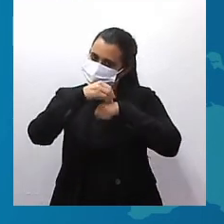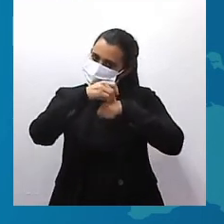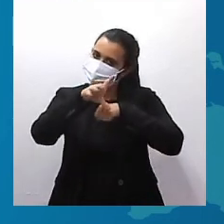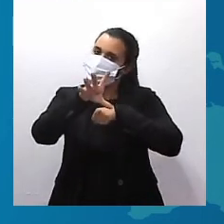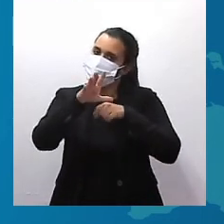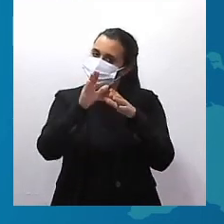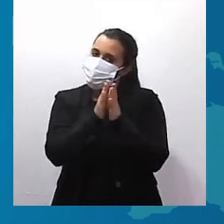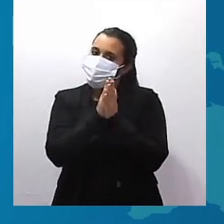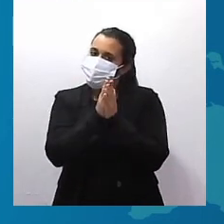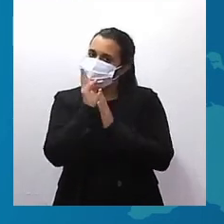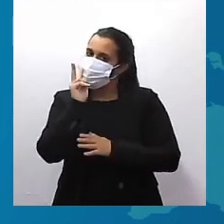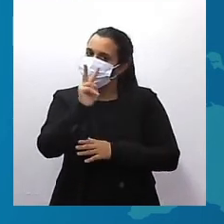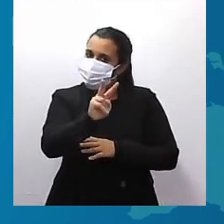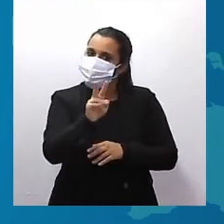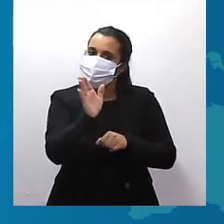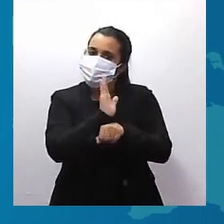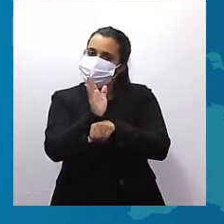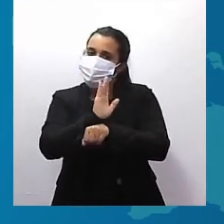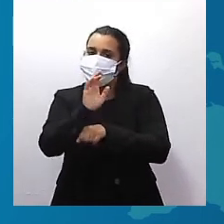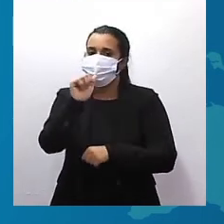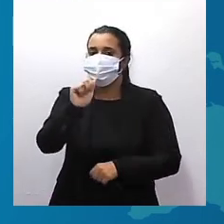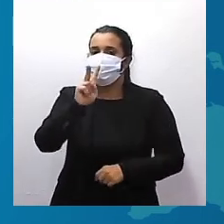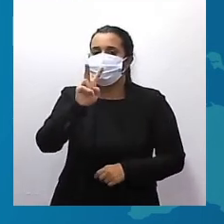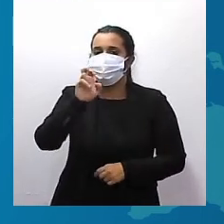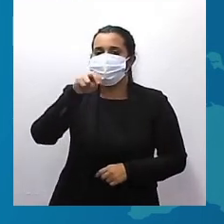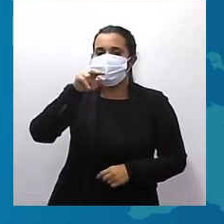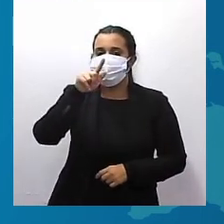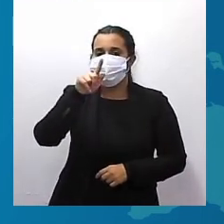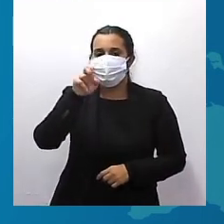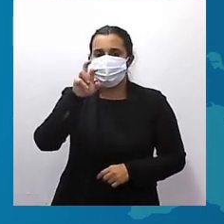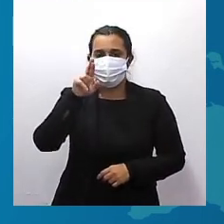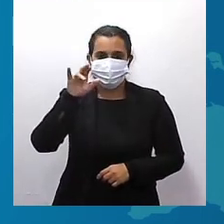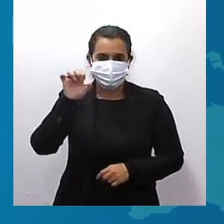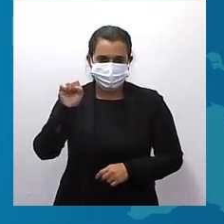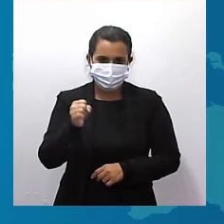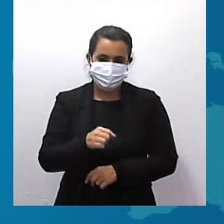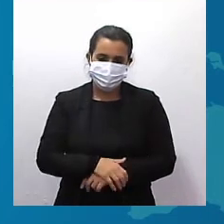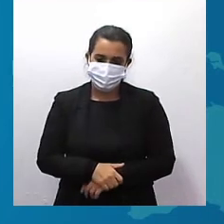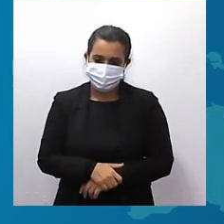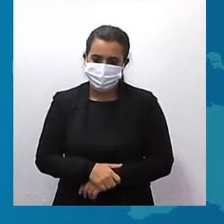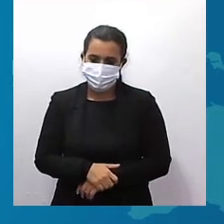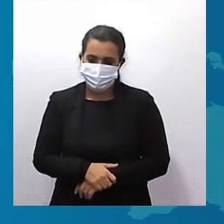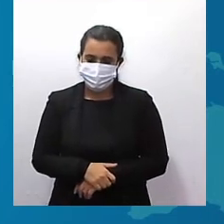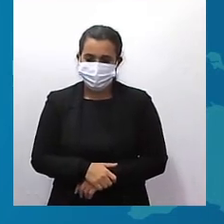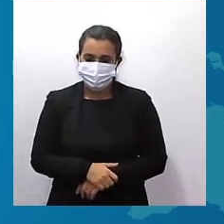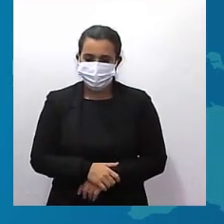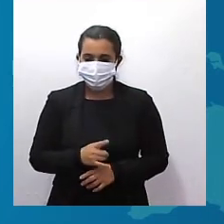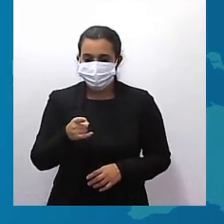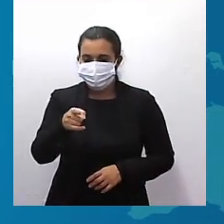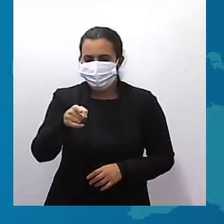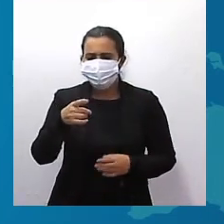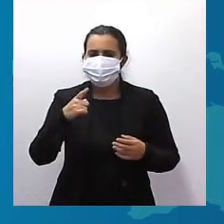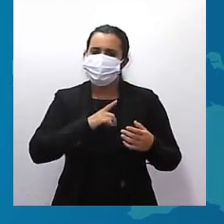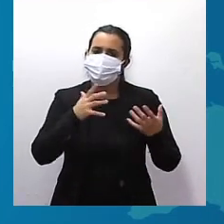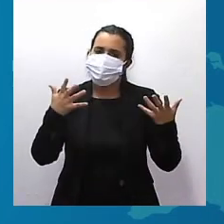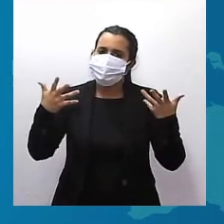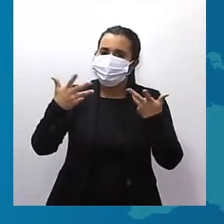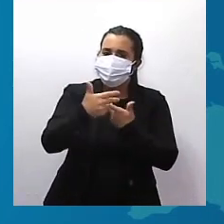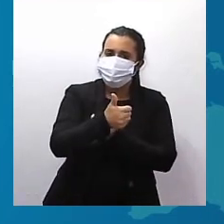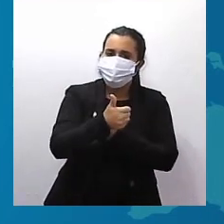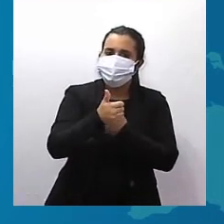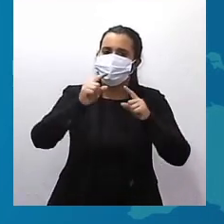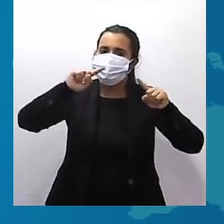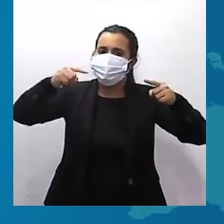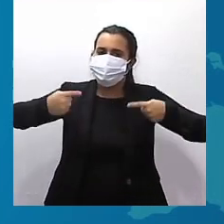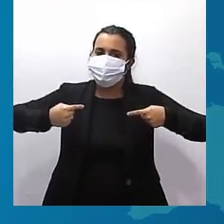passadinha lá em Avengers e assiste, que é bem legal. Então, quais seriam as habilidades e poderes entre Marvel